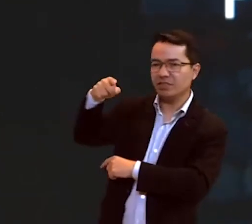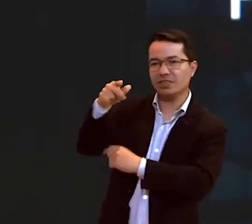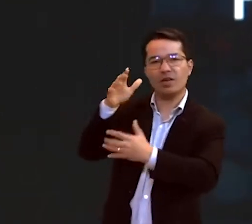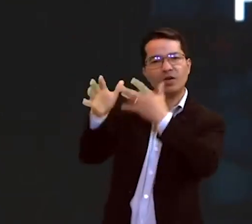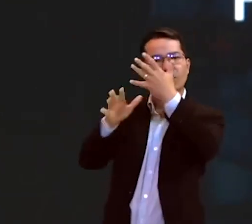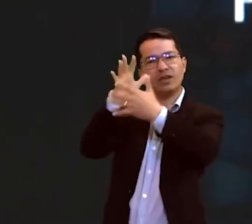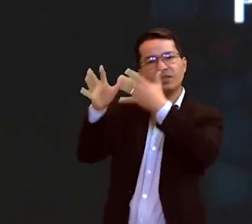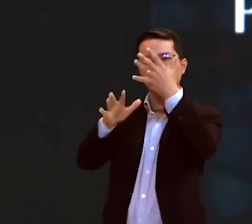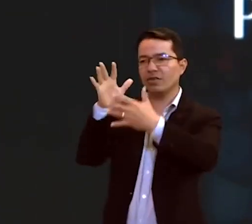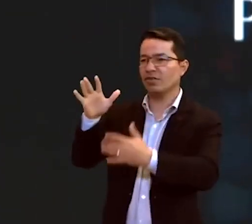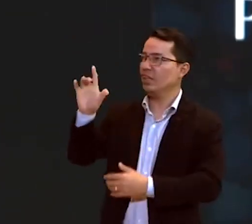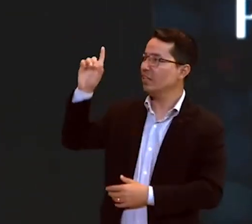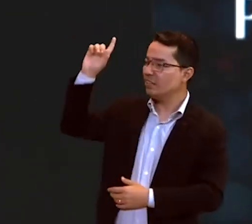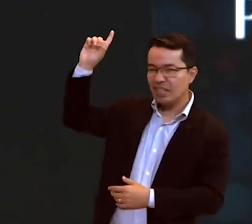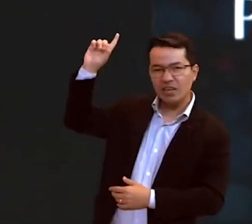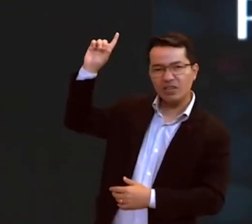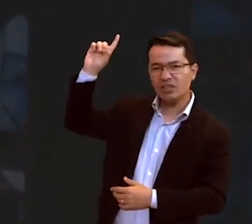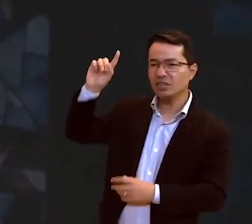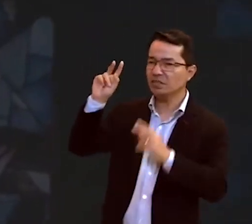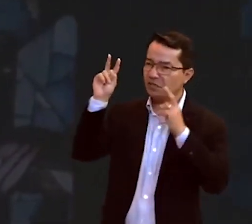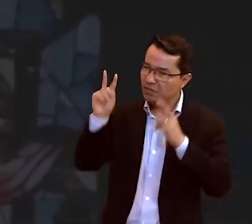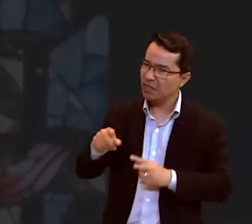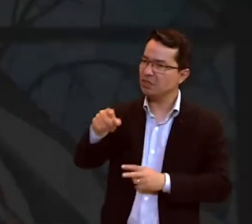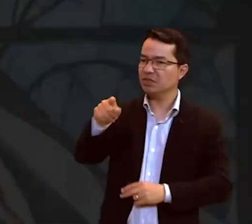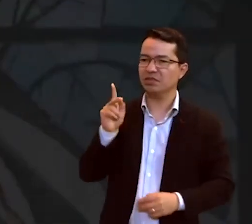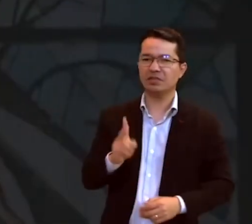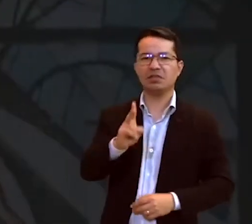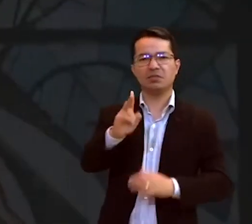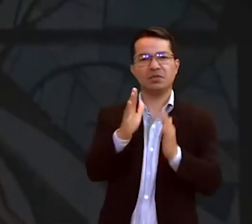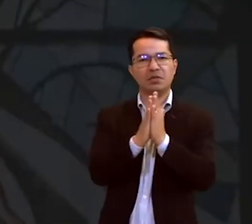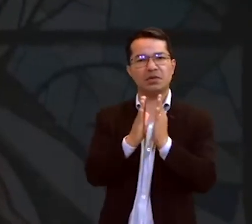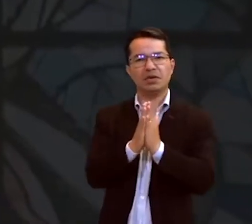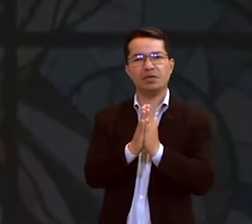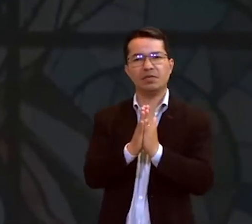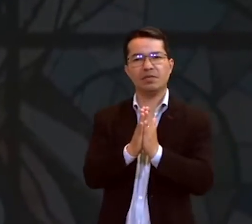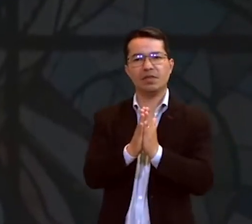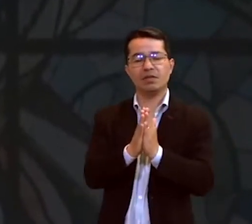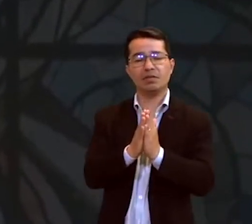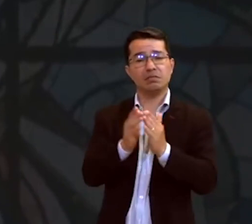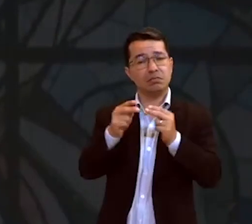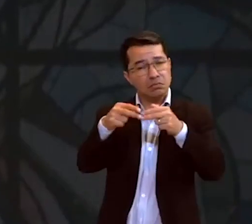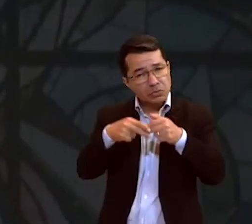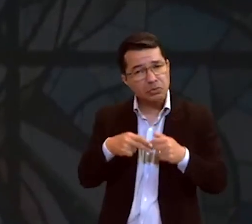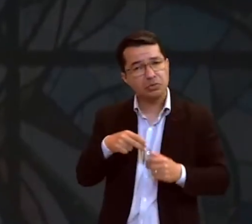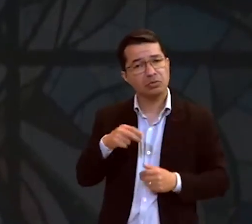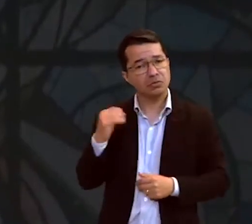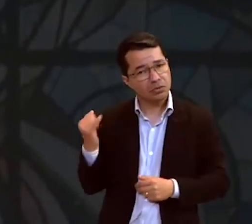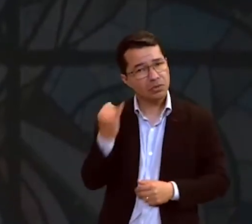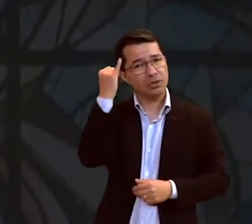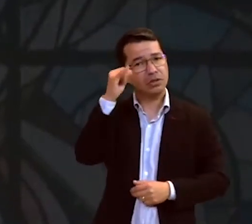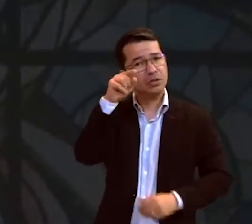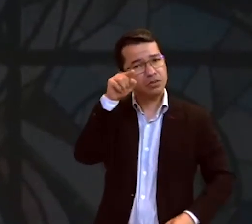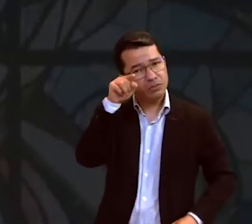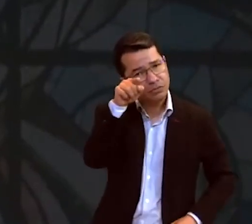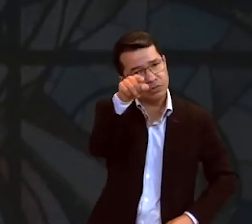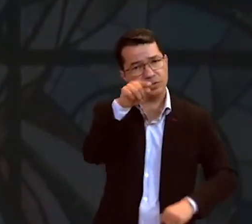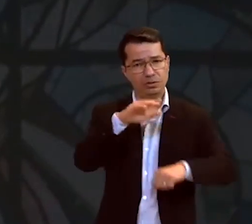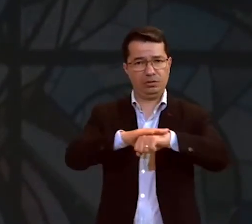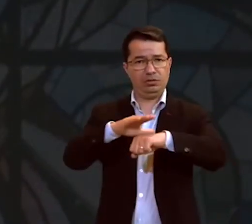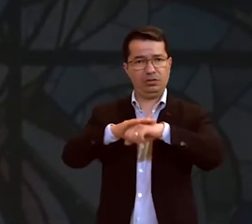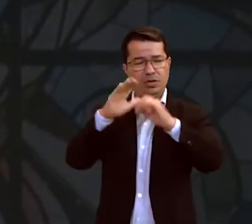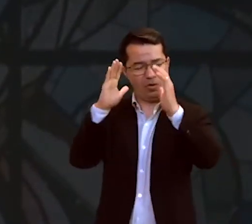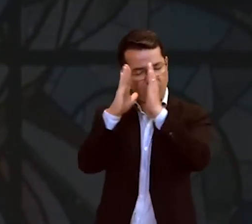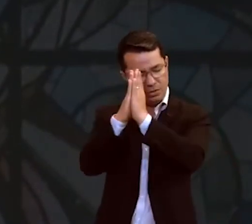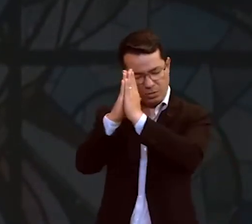não importa quem está fazendo a oração, importa quem está ouvindo. A tua oração não é diferente